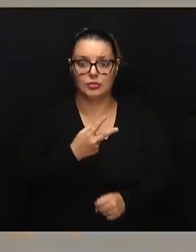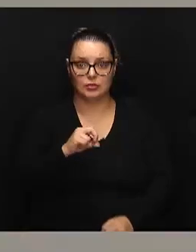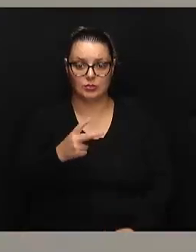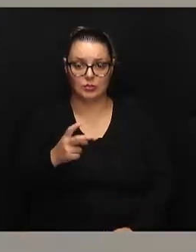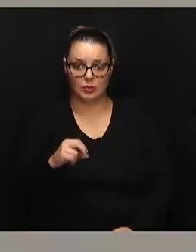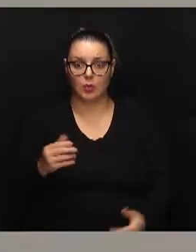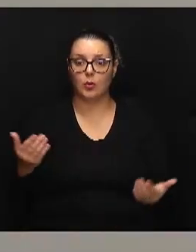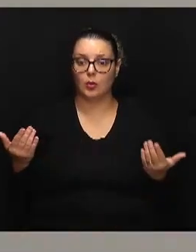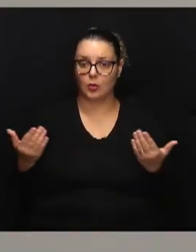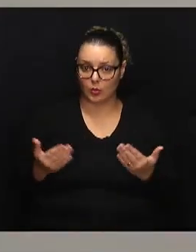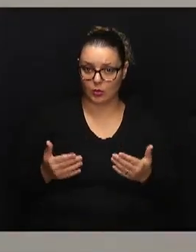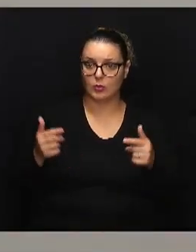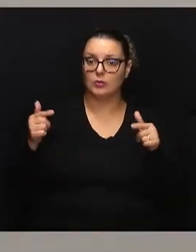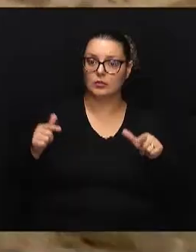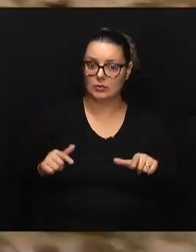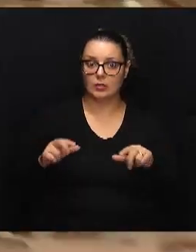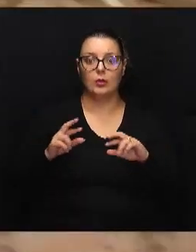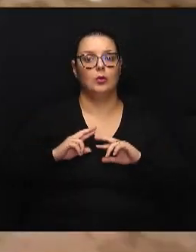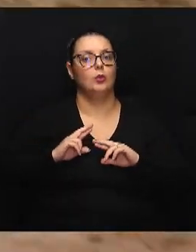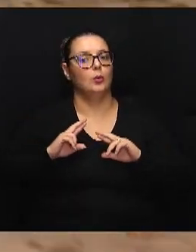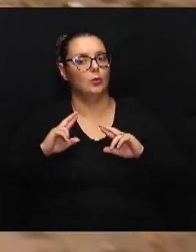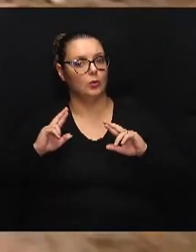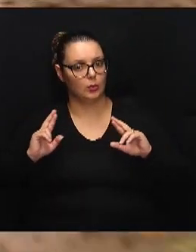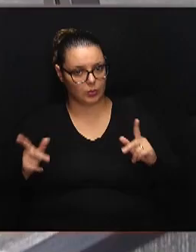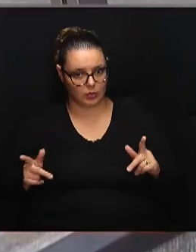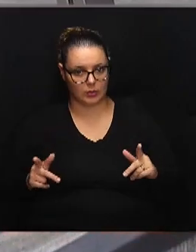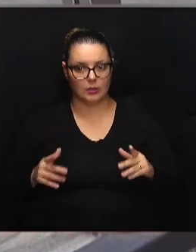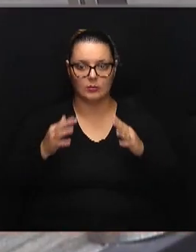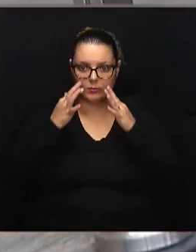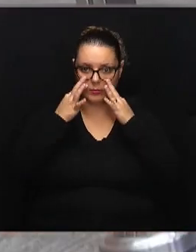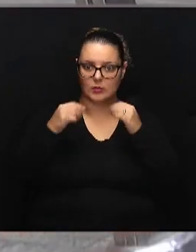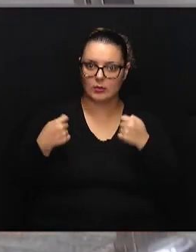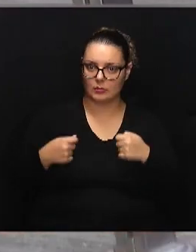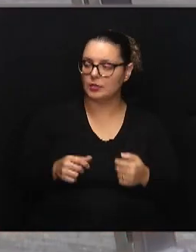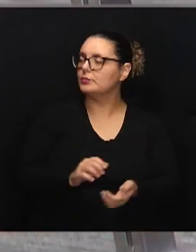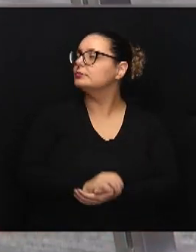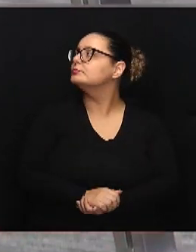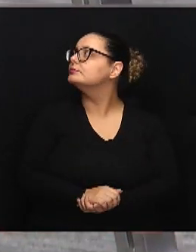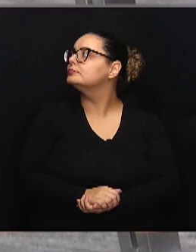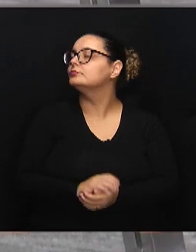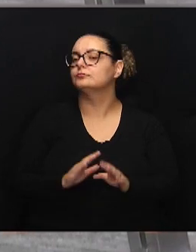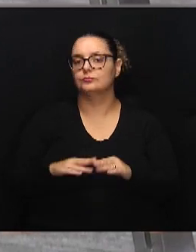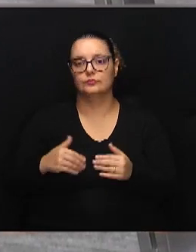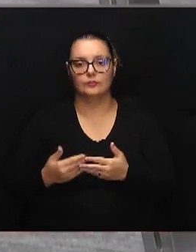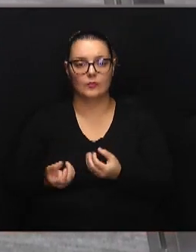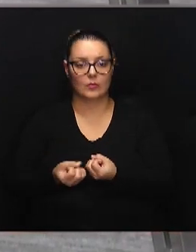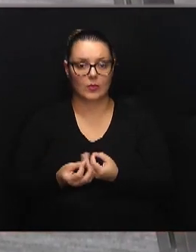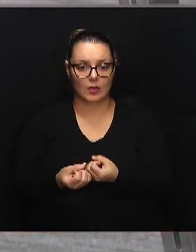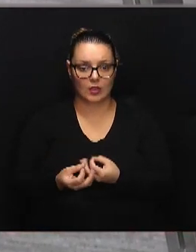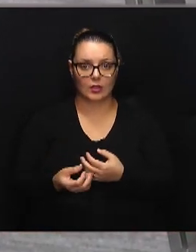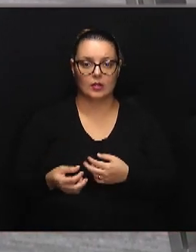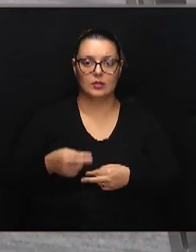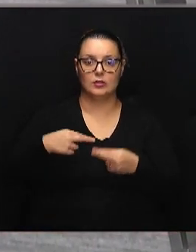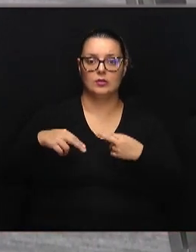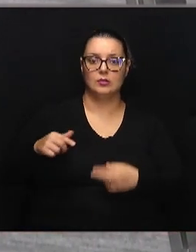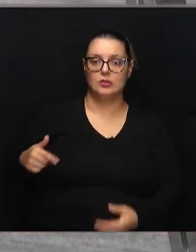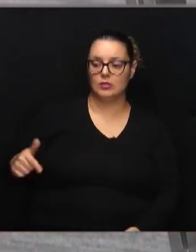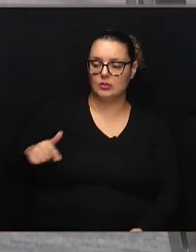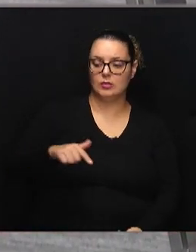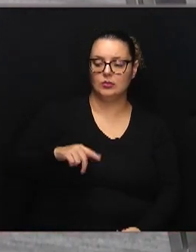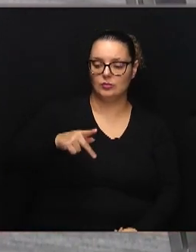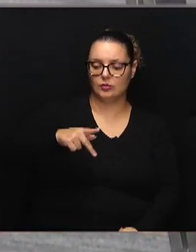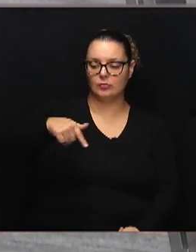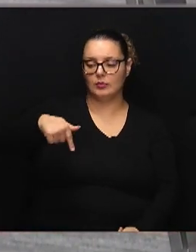o espaço está bem diferente e requer atenção. Este requerimento de informação é sobre a Lagoa do Parque